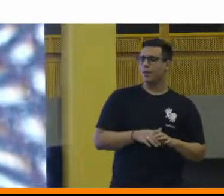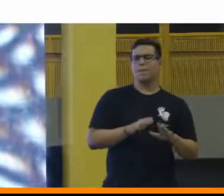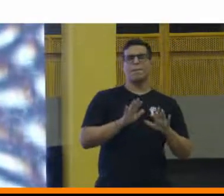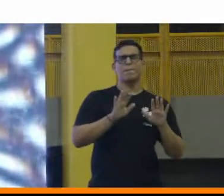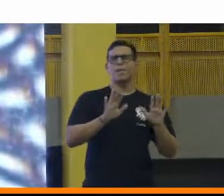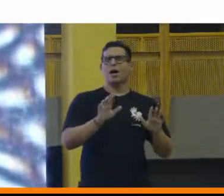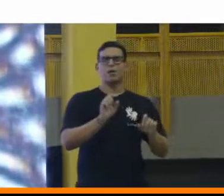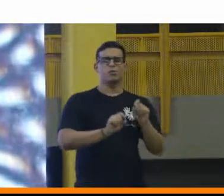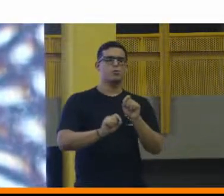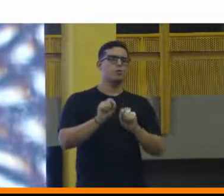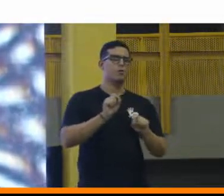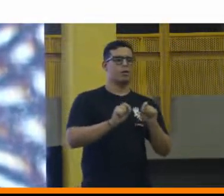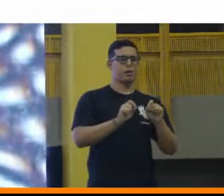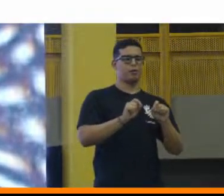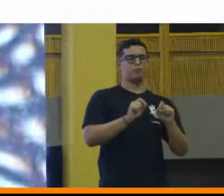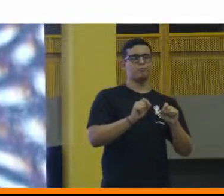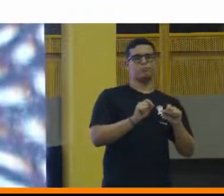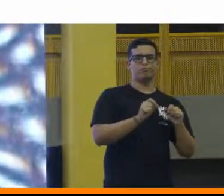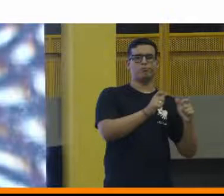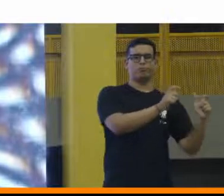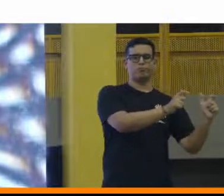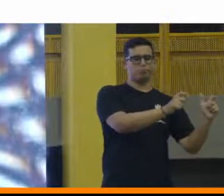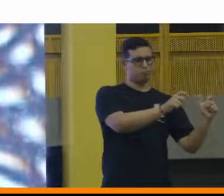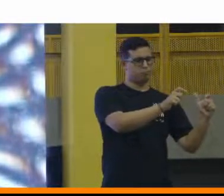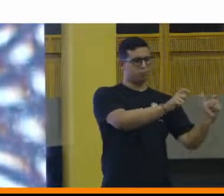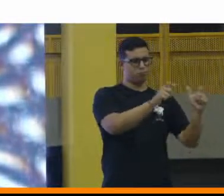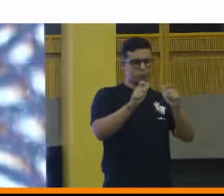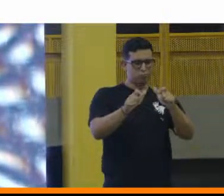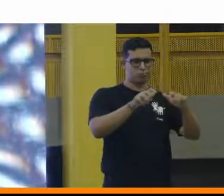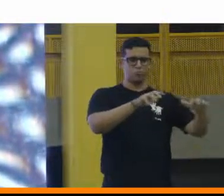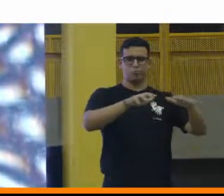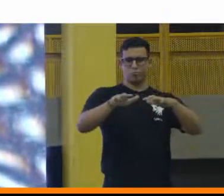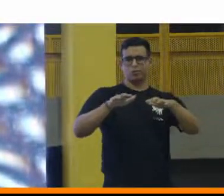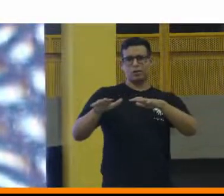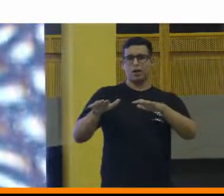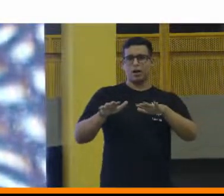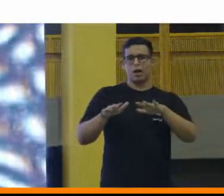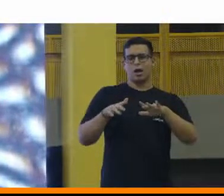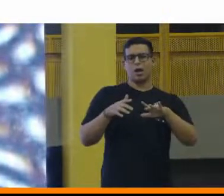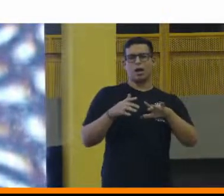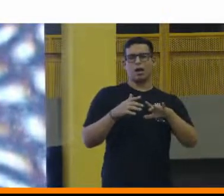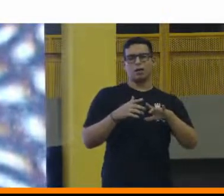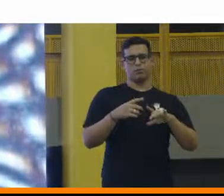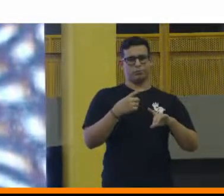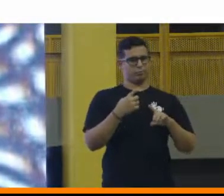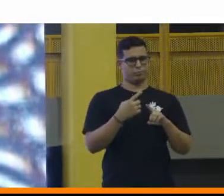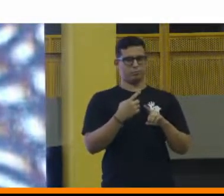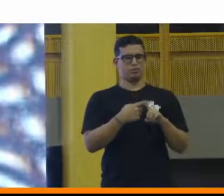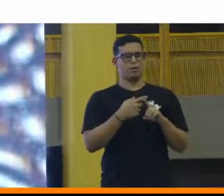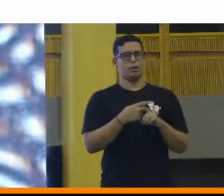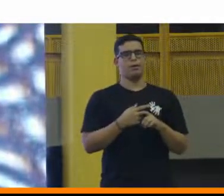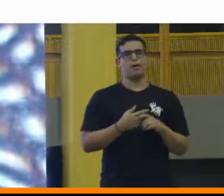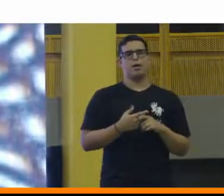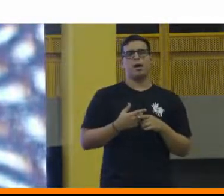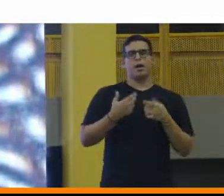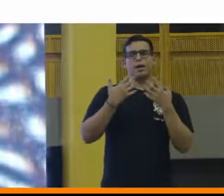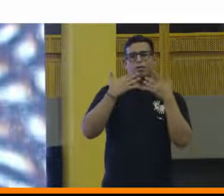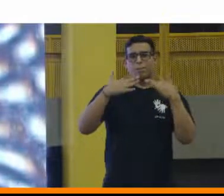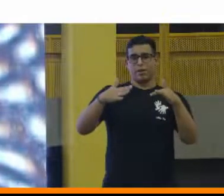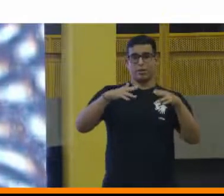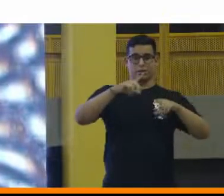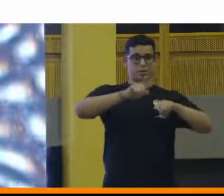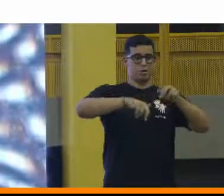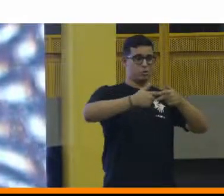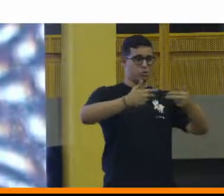ficar sempre no mesmo lugar. A maior parte das coisas que a gente vê na vida estão se movendo. Você fala, ô professor,